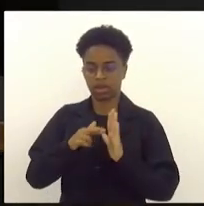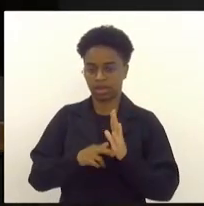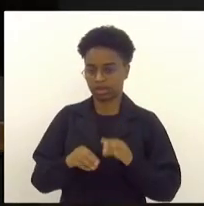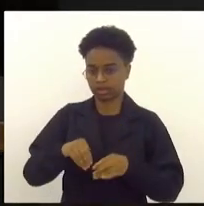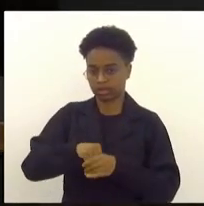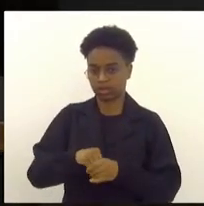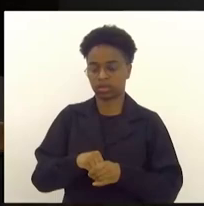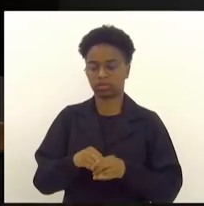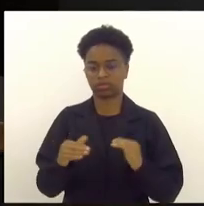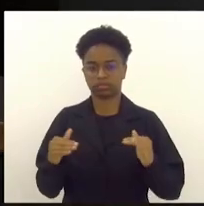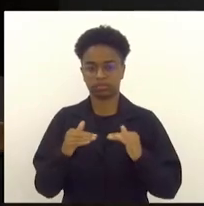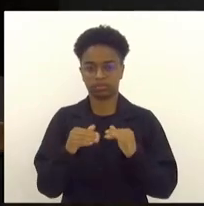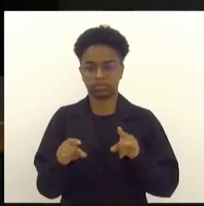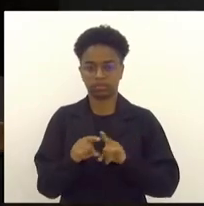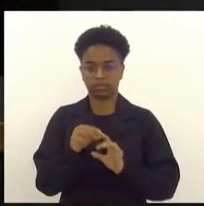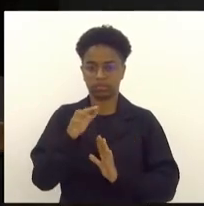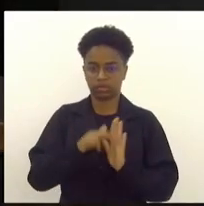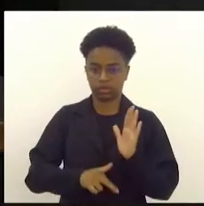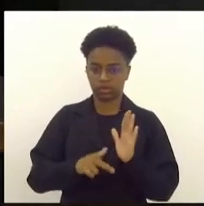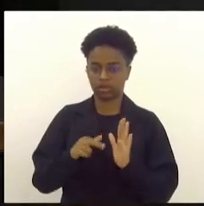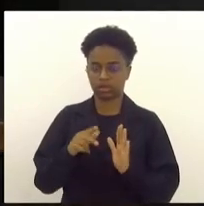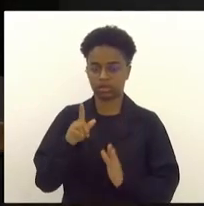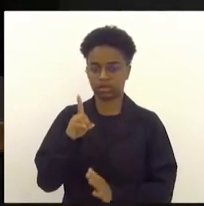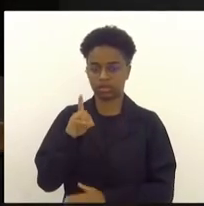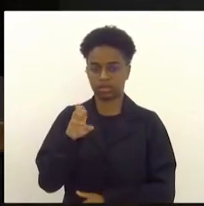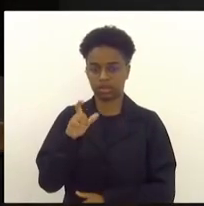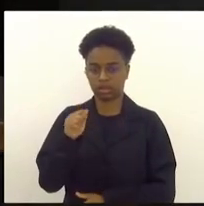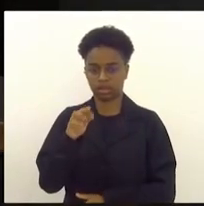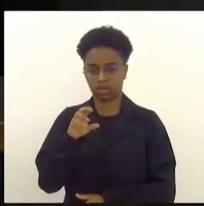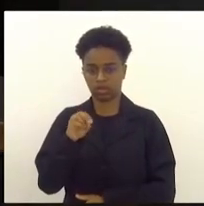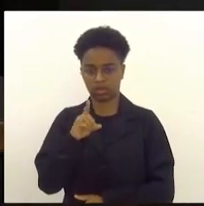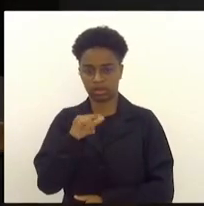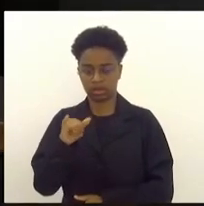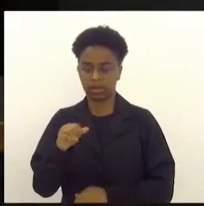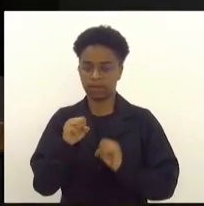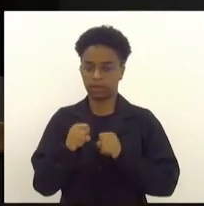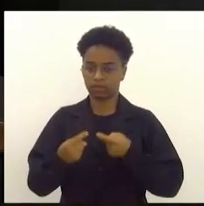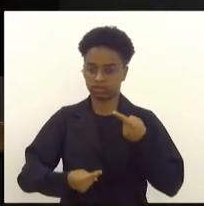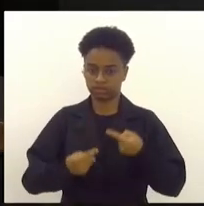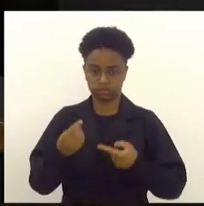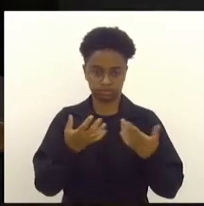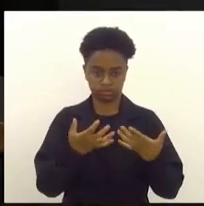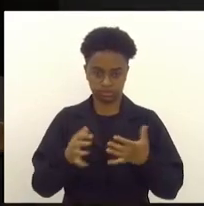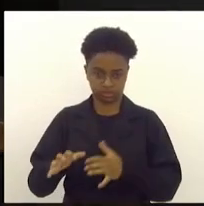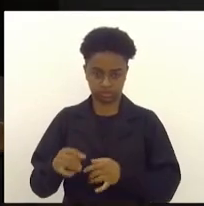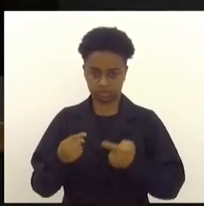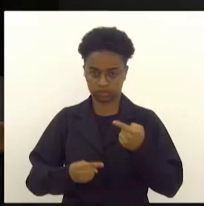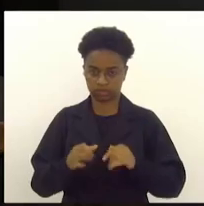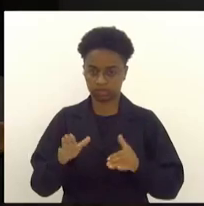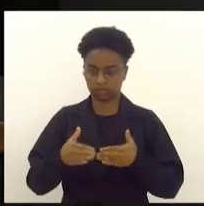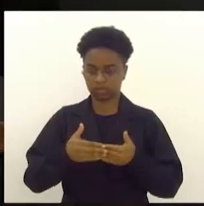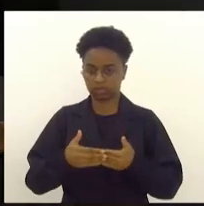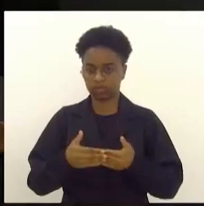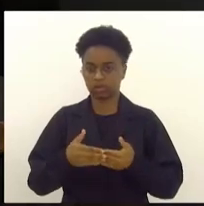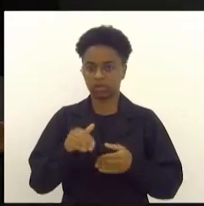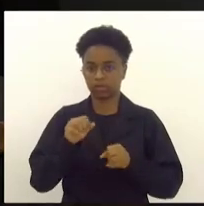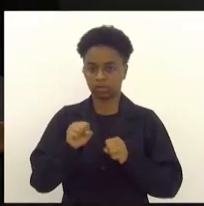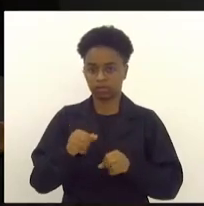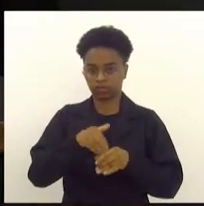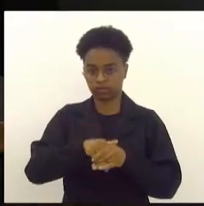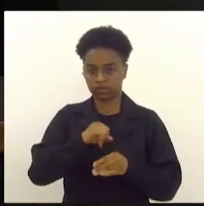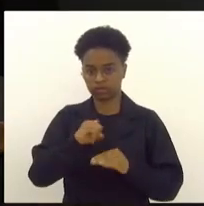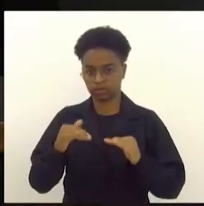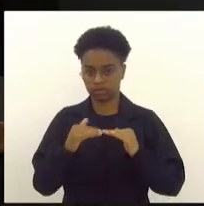relator Deputado Guilherme delaroli em discussão não havendo Quem Queira discutir encerrado a discussão em votação